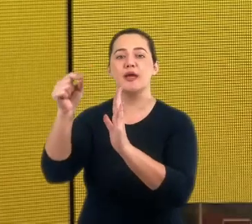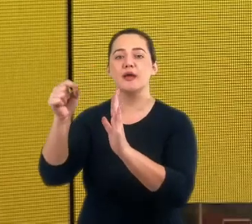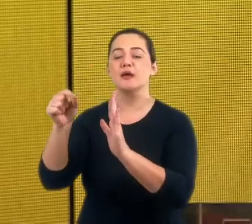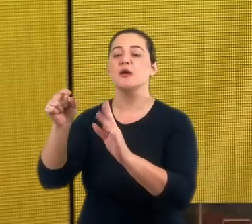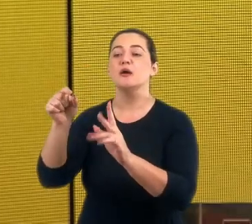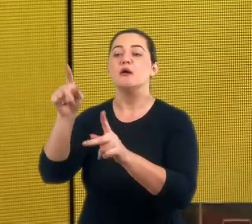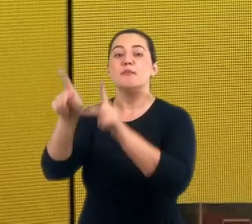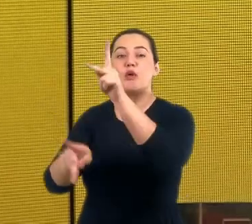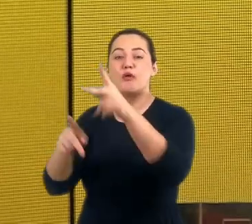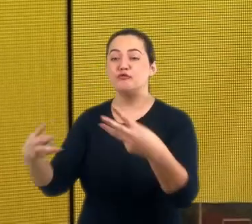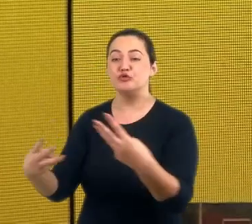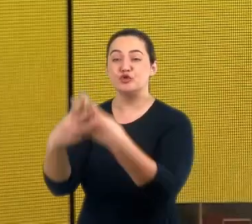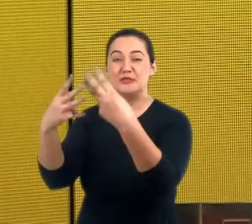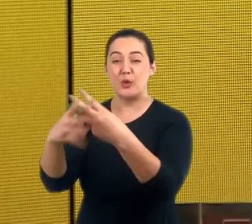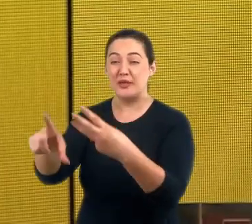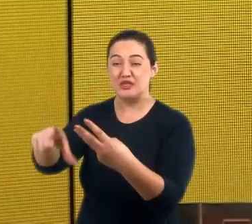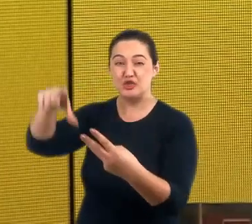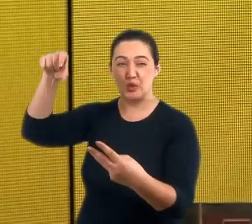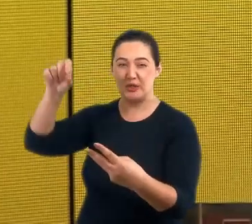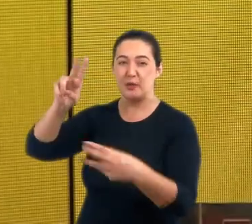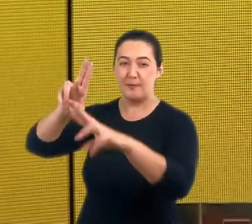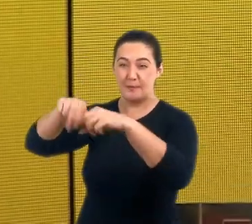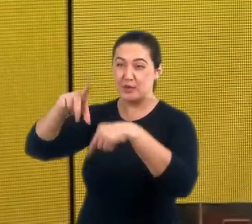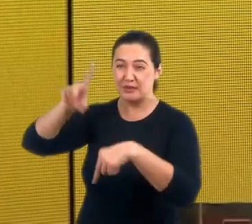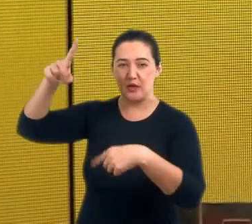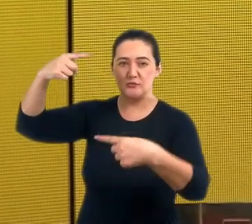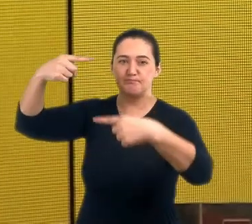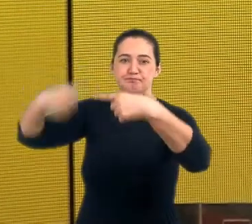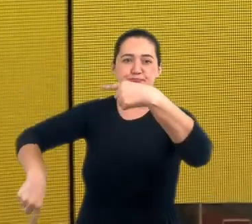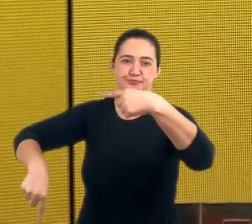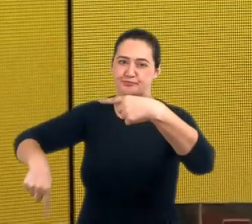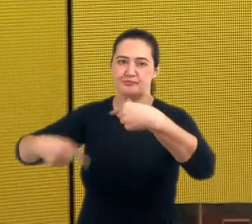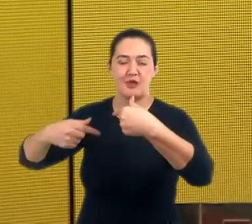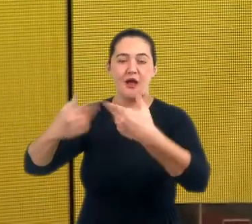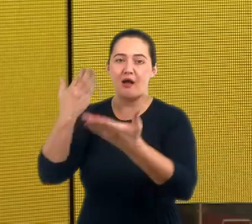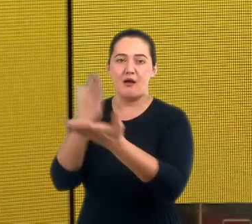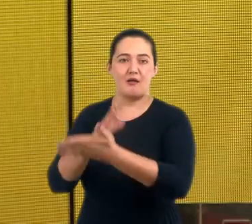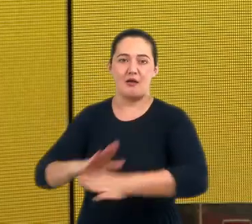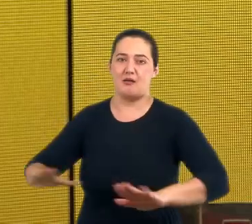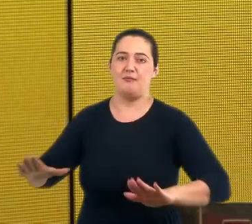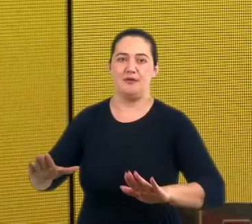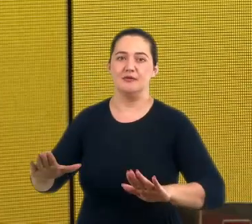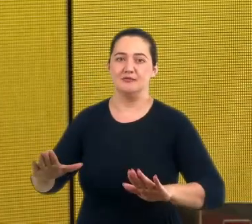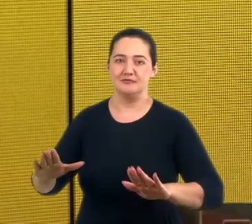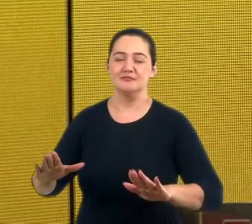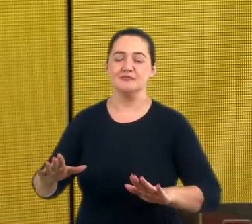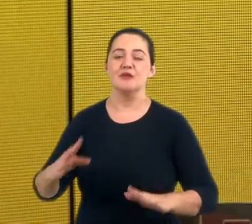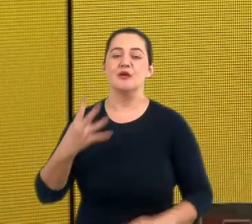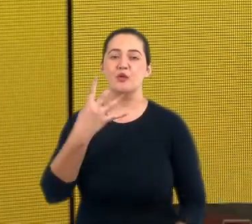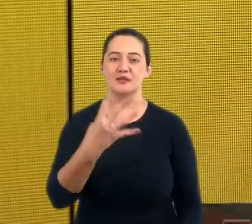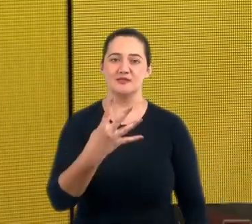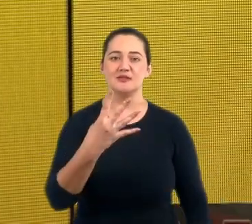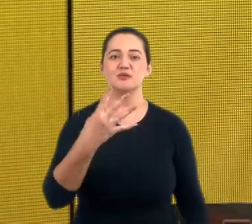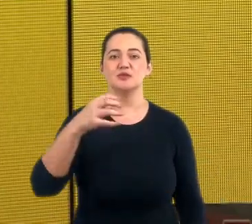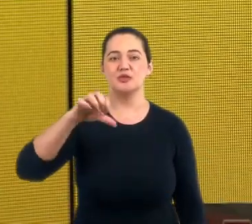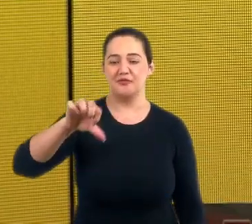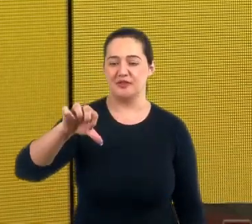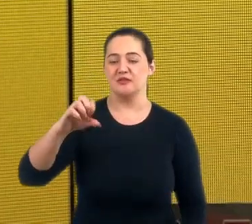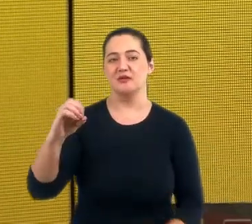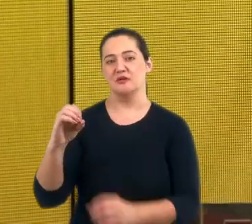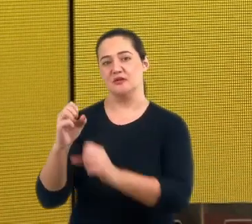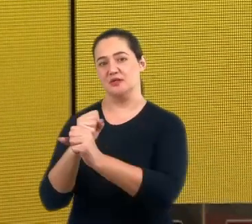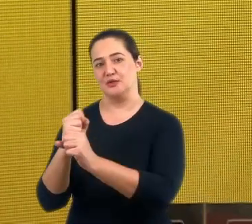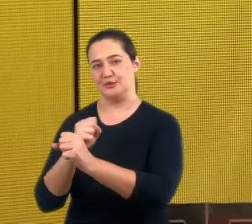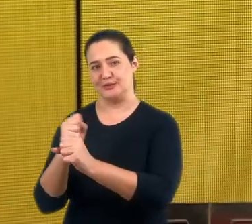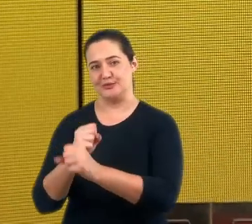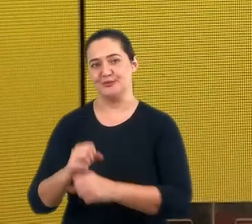mensagem cristã que estava se iniciando. Ali é um marco histórico que termina os 490 anos de